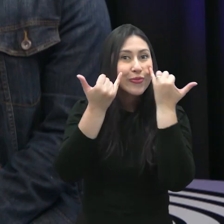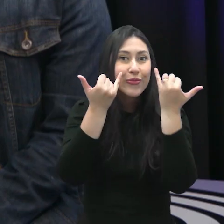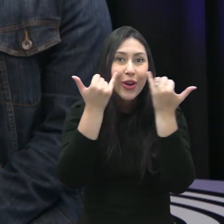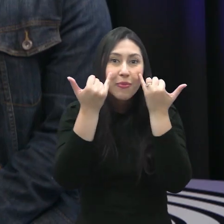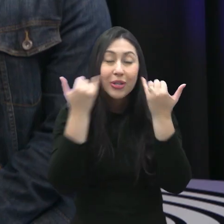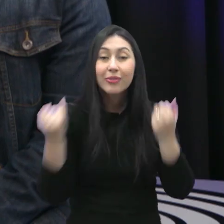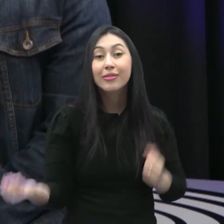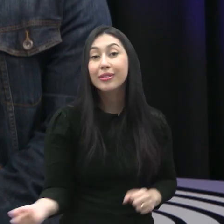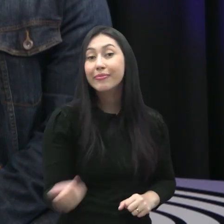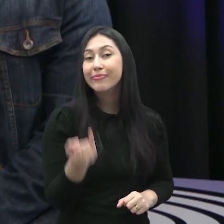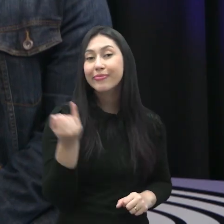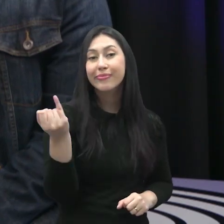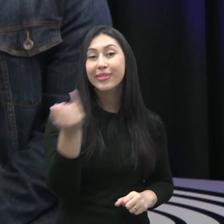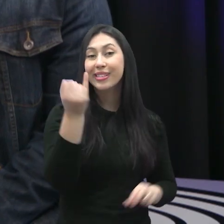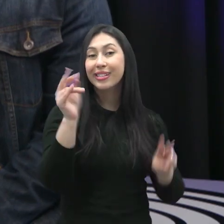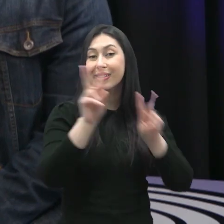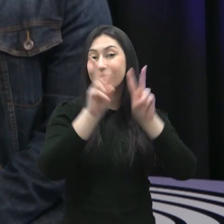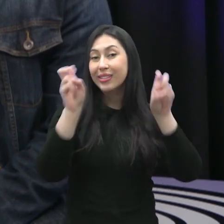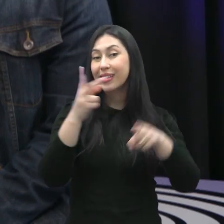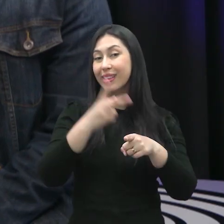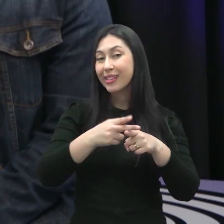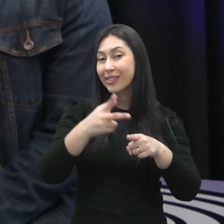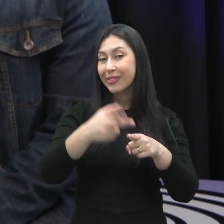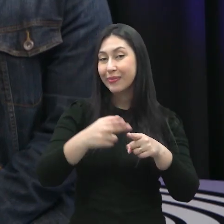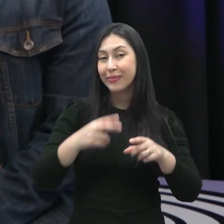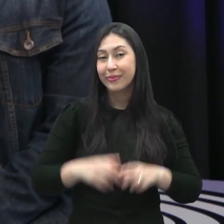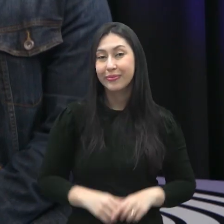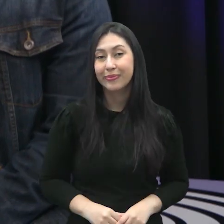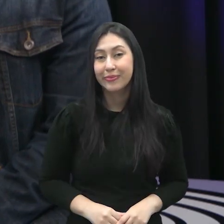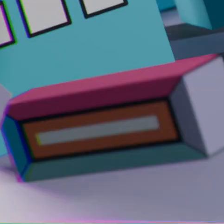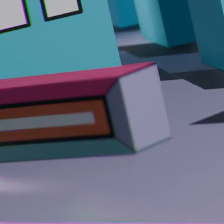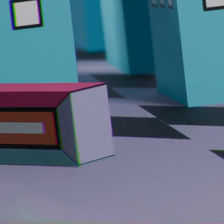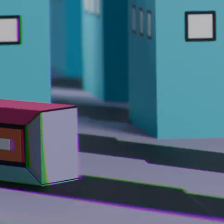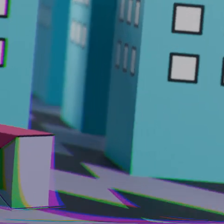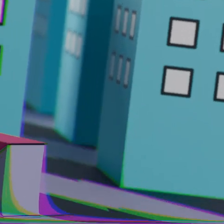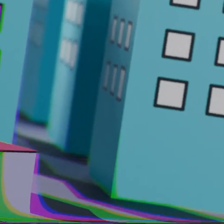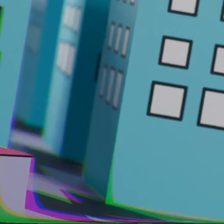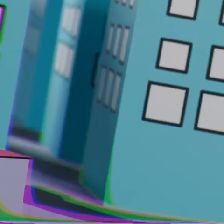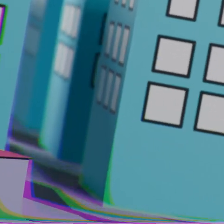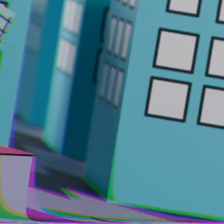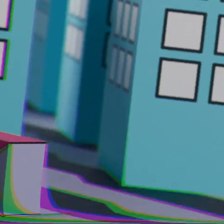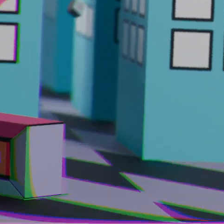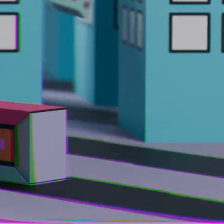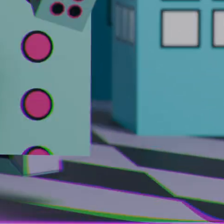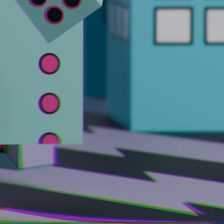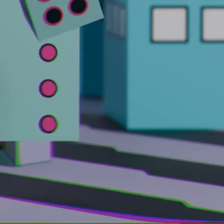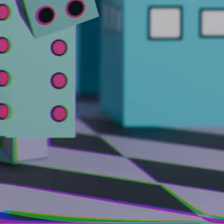mais informações importantíssimas sobre a vasectomia.